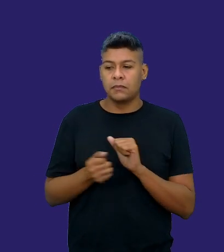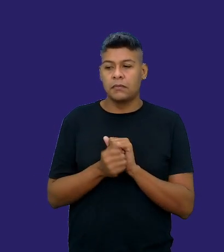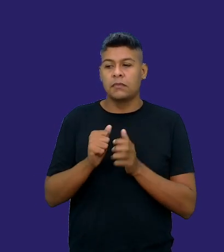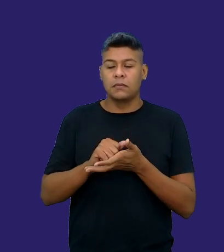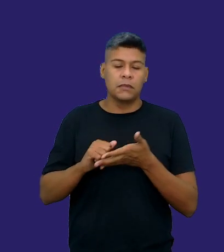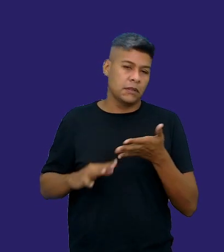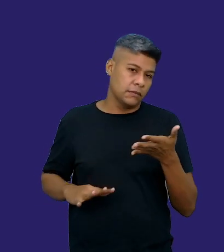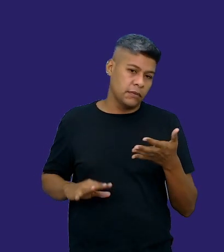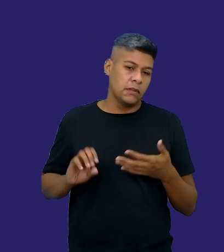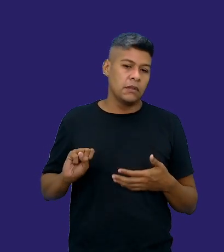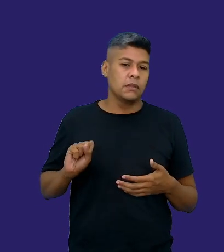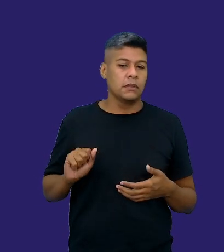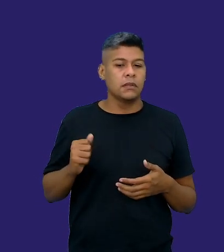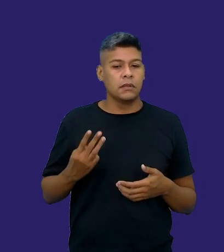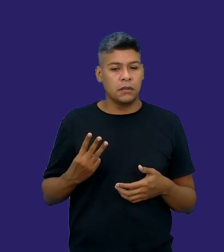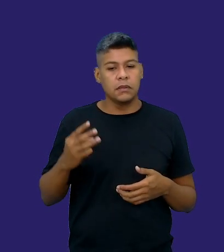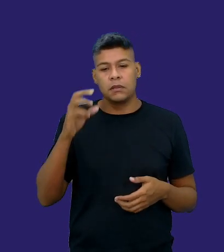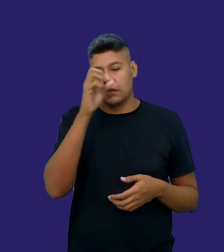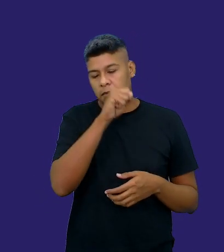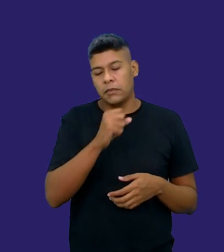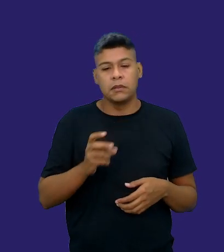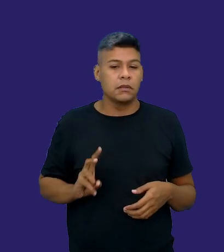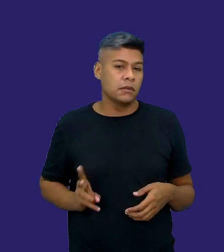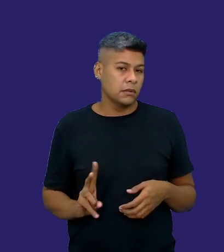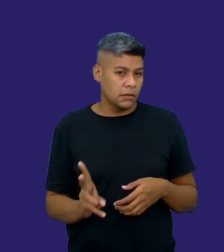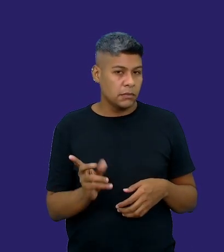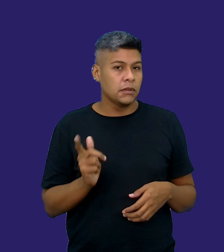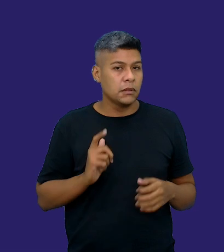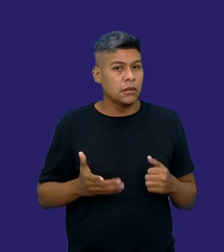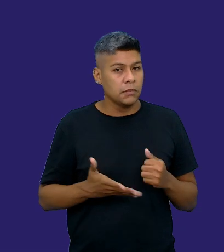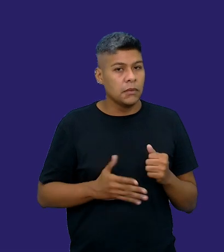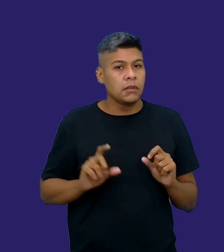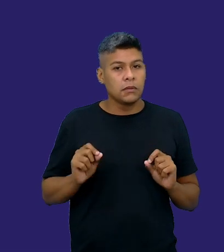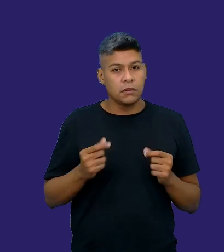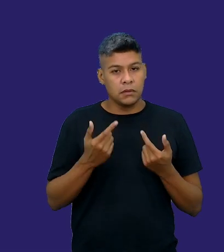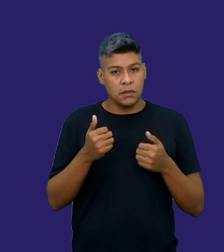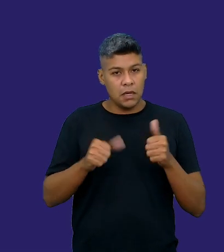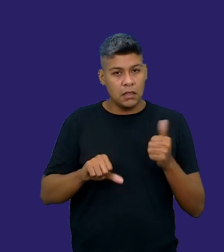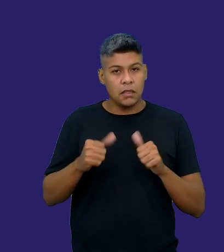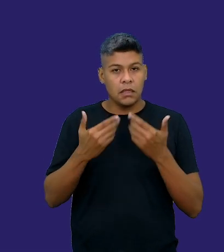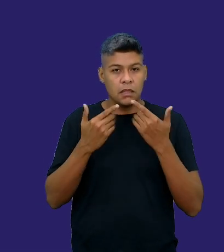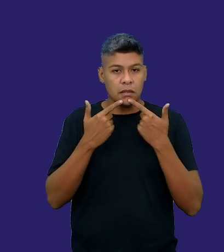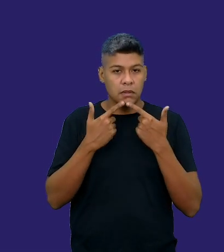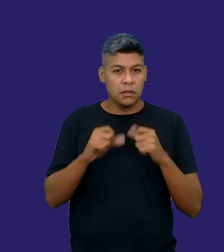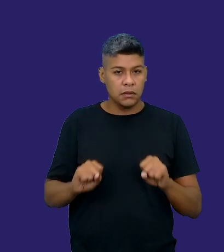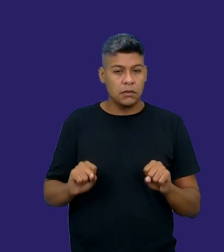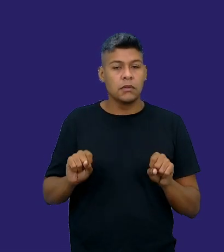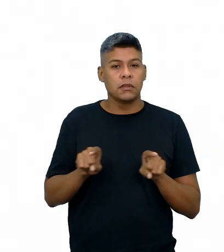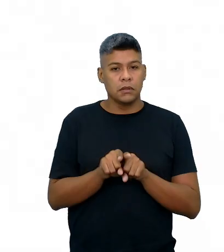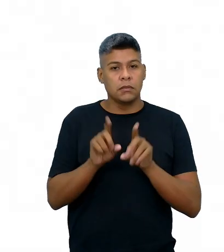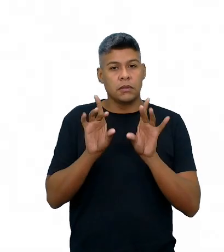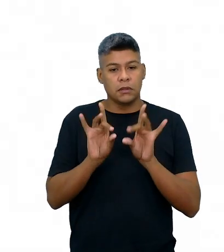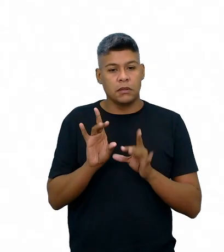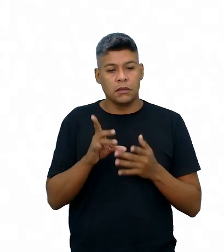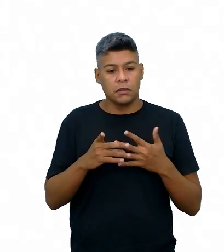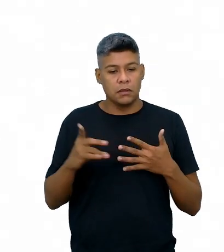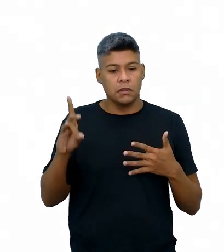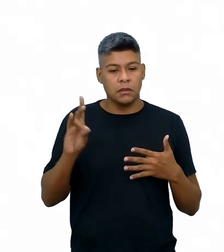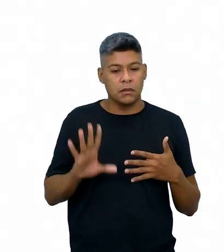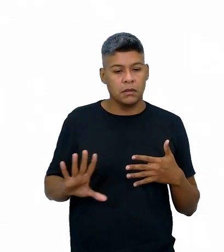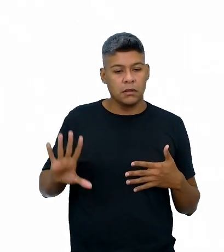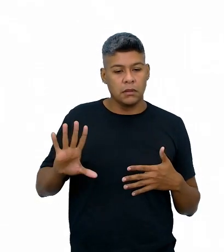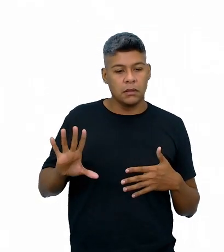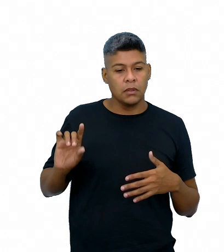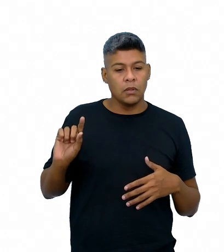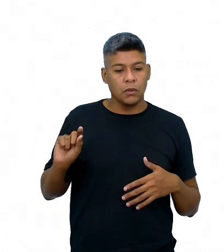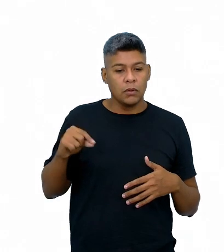da SA3, do material Aprender Sempre, tendo como base a análise linguística e semiótica, como já foi dito. Então, nós entramos